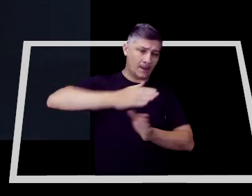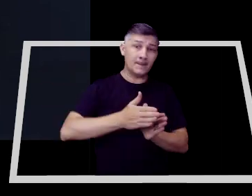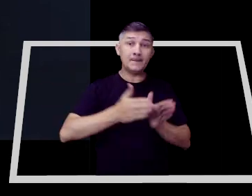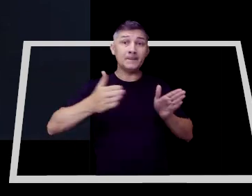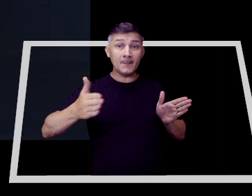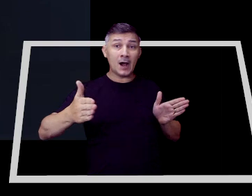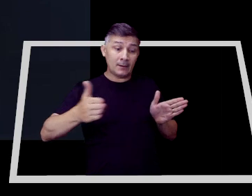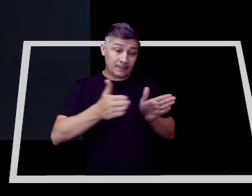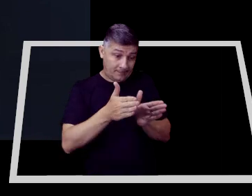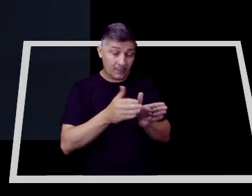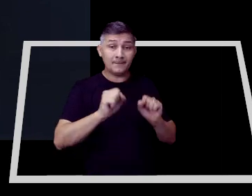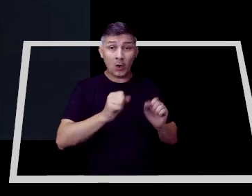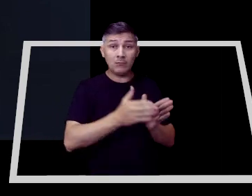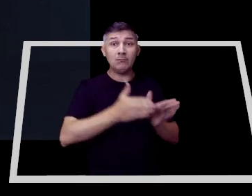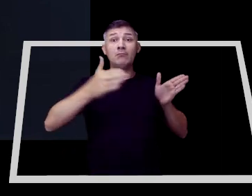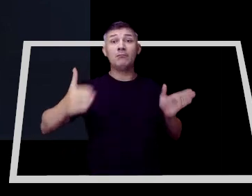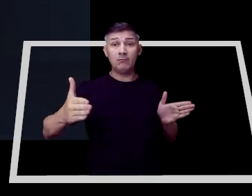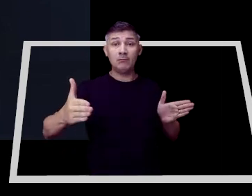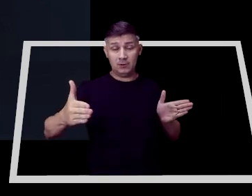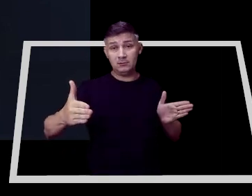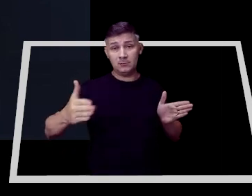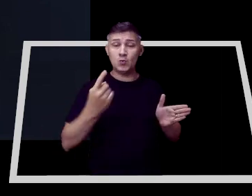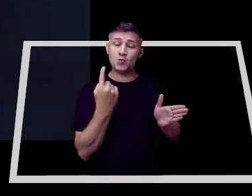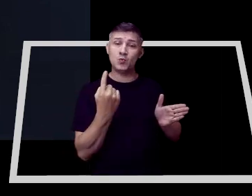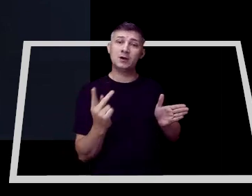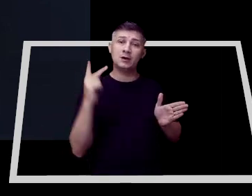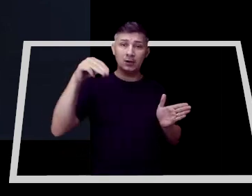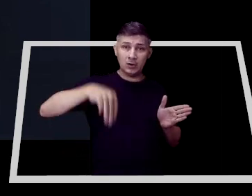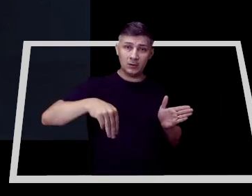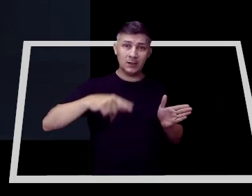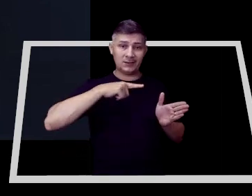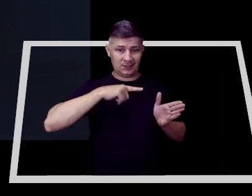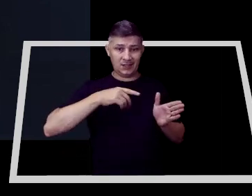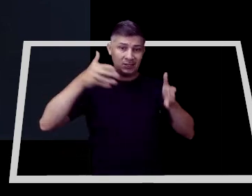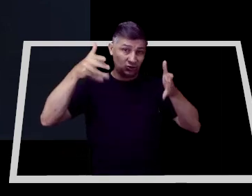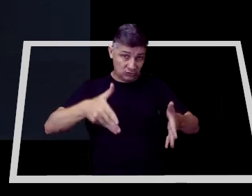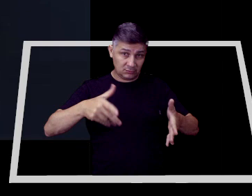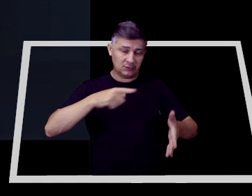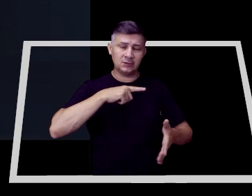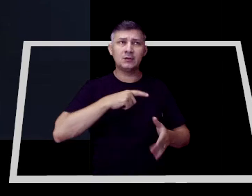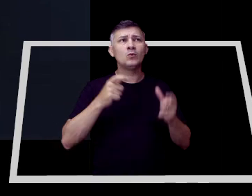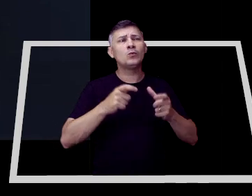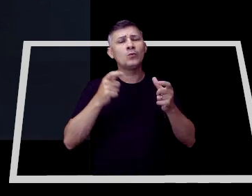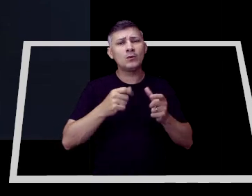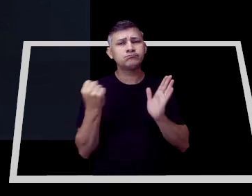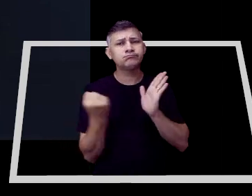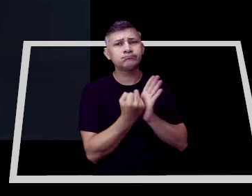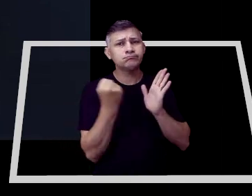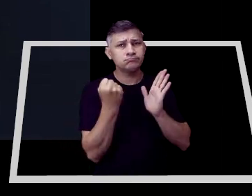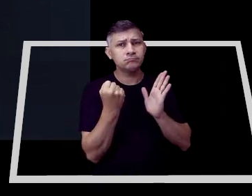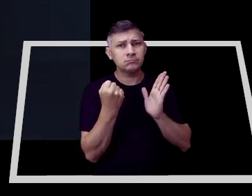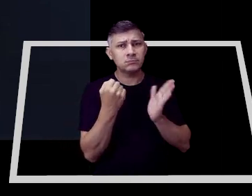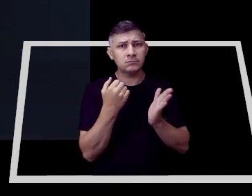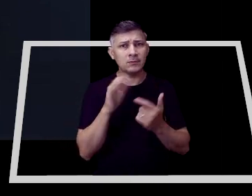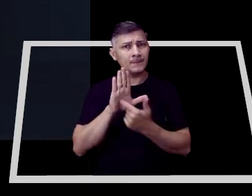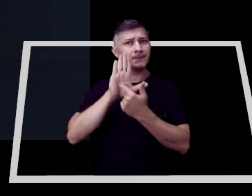alguns momentos poderia ser alargado para receber a cada 1 quilômetro um posto, que